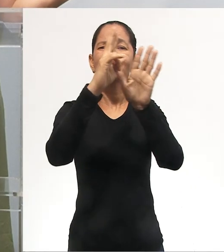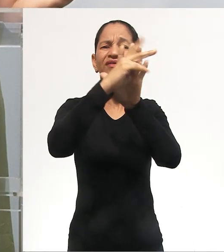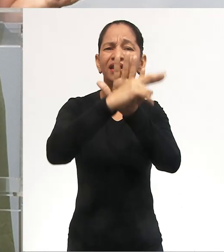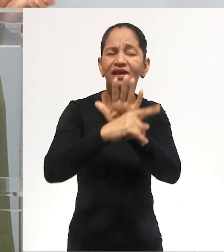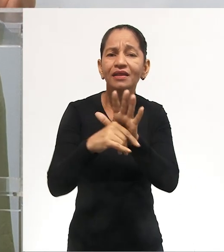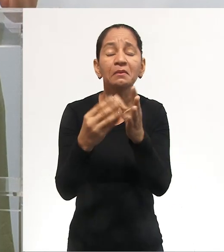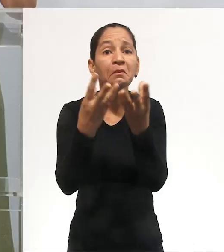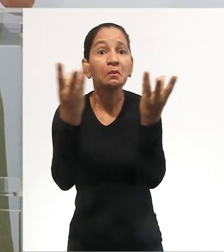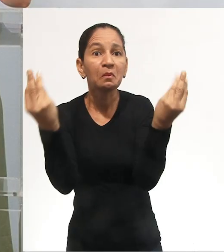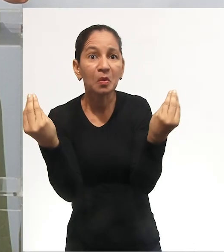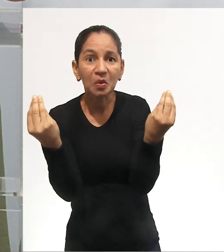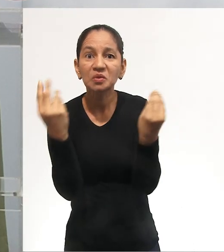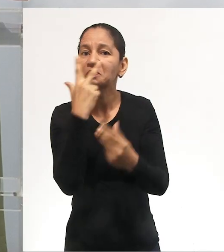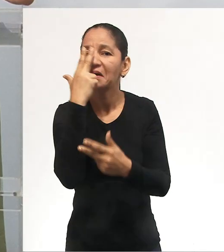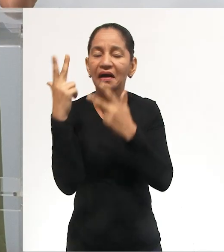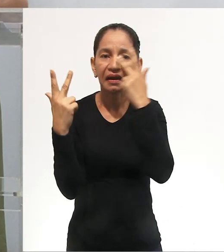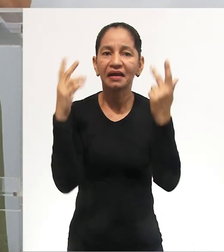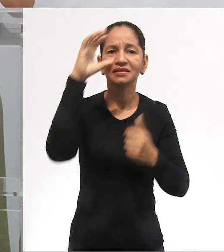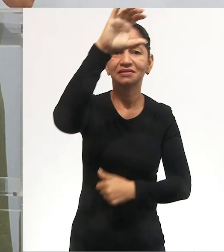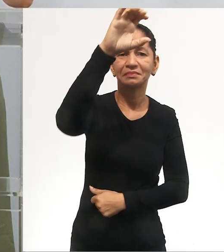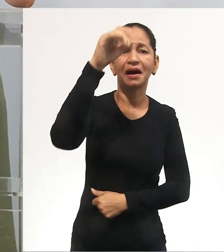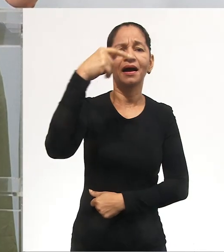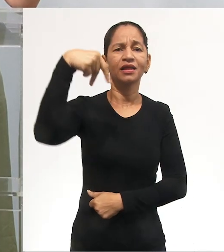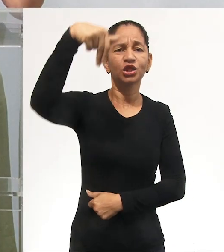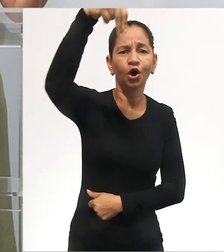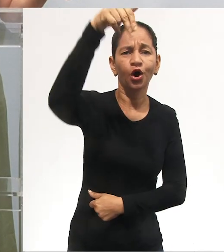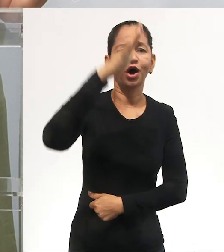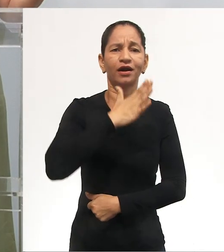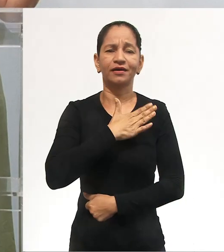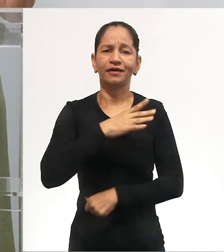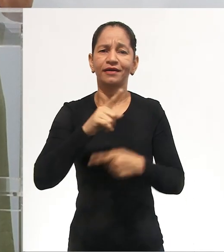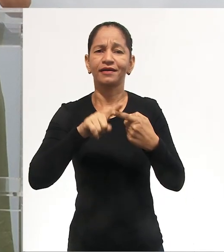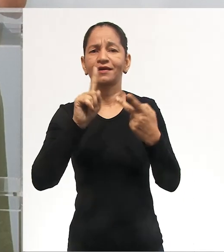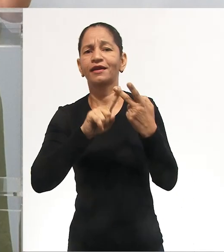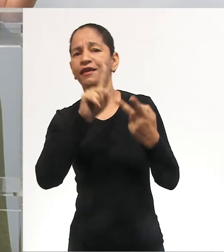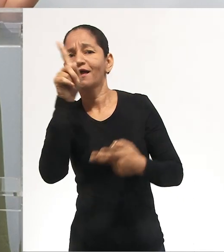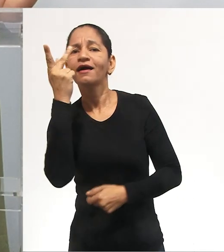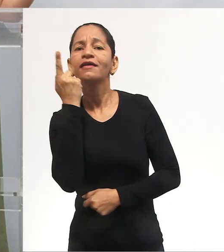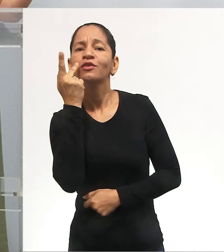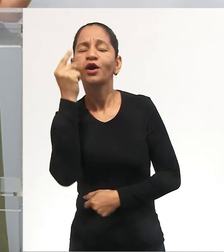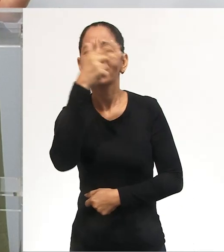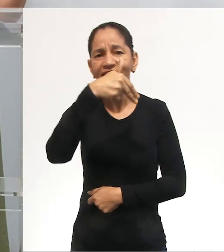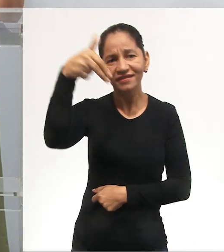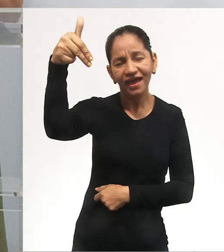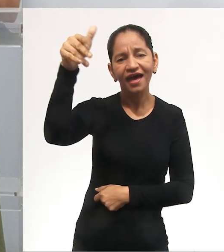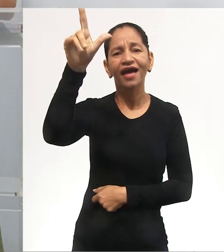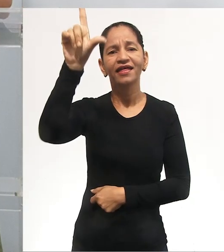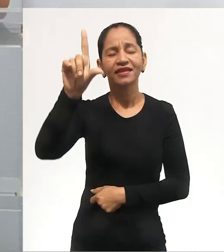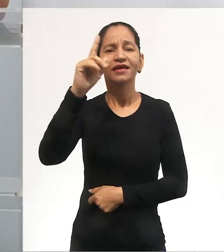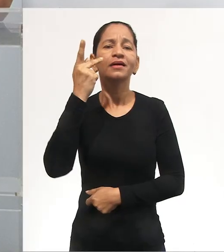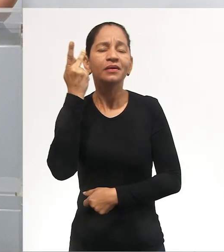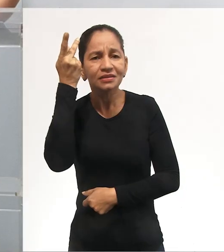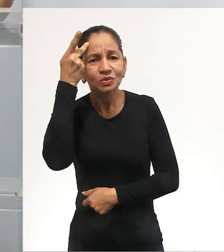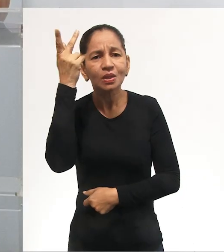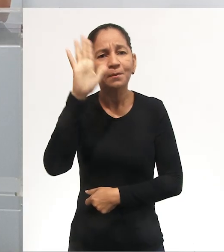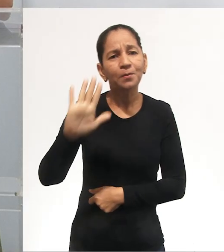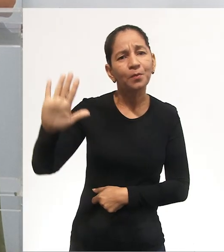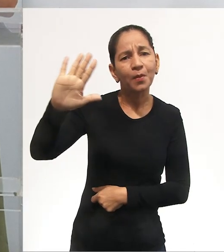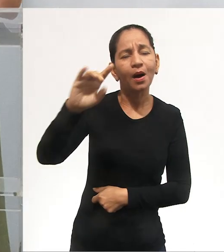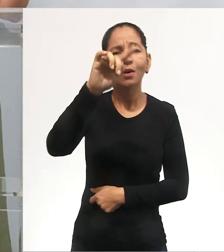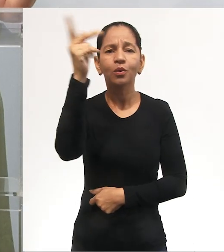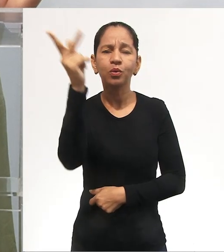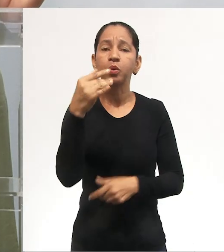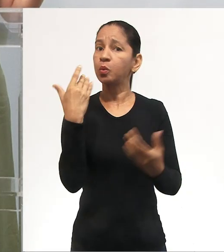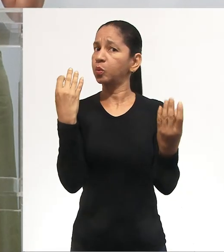eu mencionei, de uma região para outra, de uma cidade para outra, todo mundo se se entende, né? Se